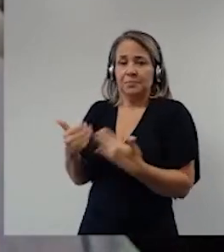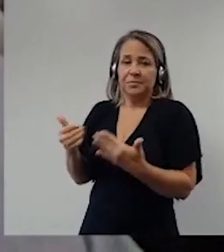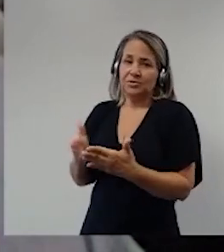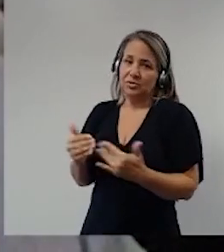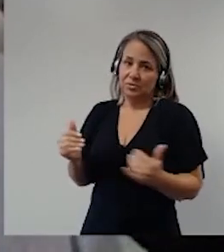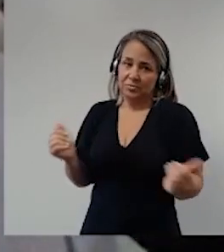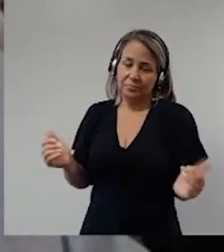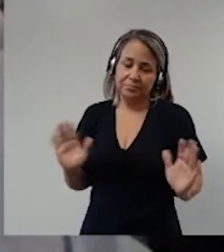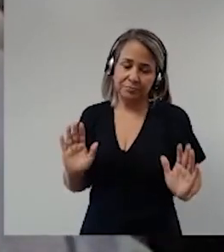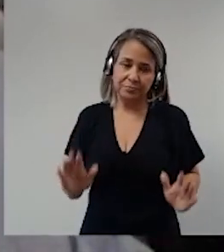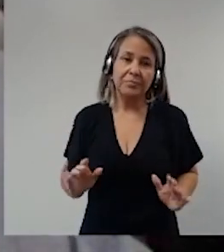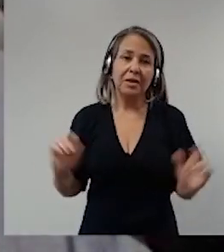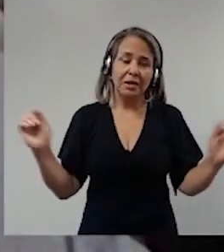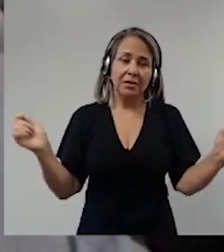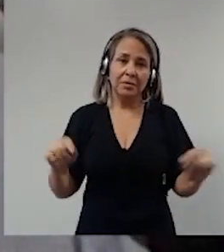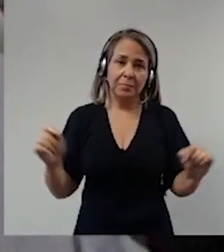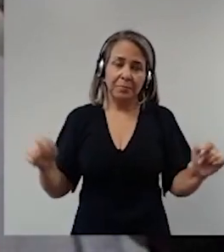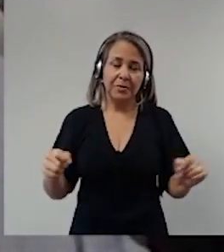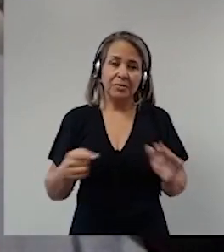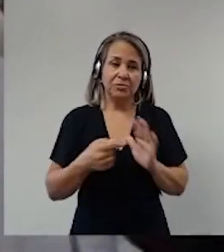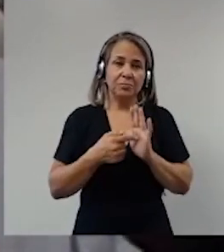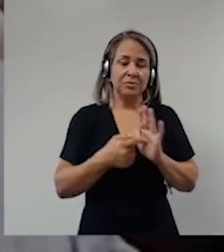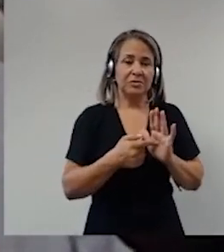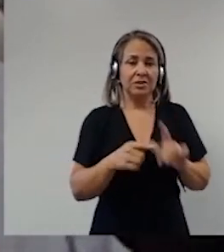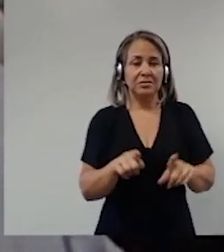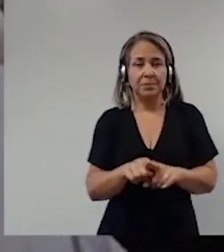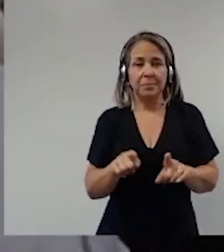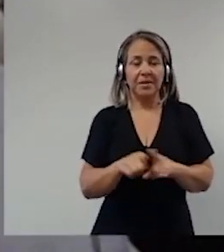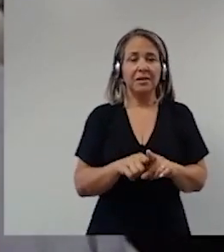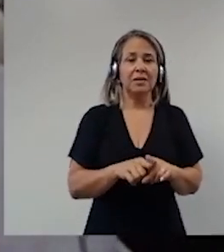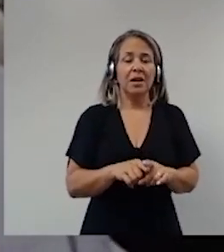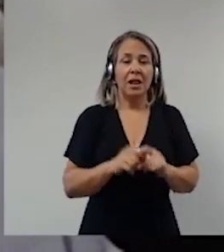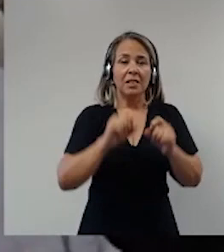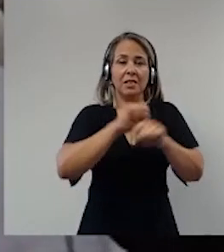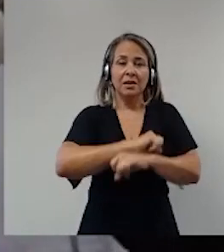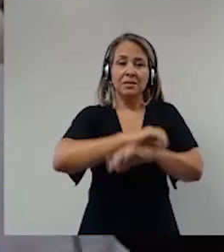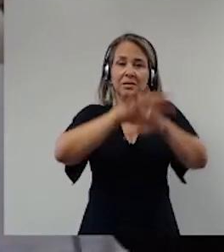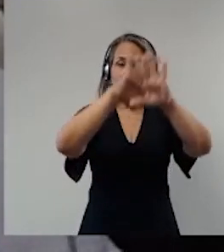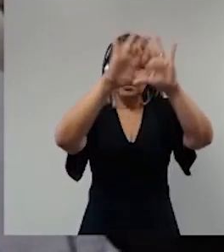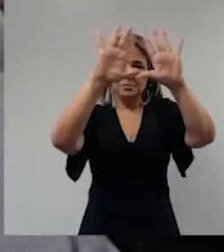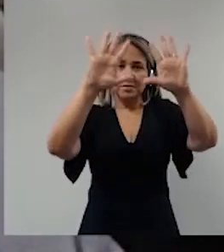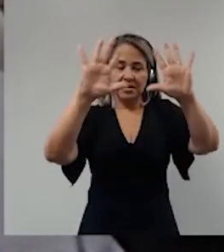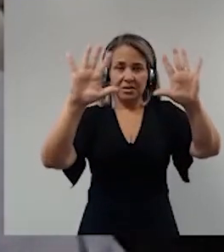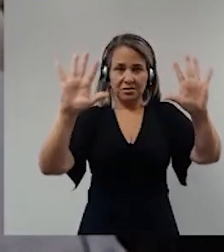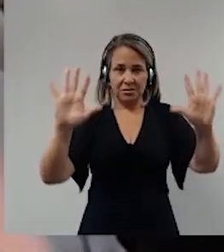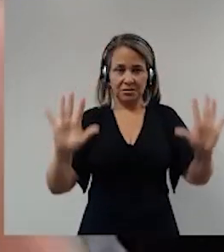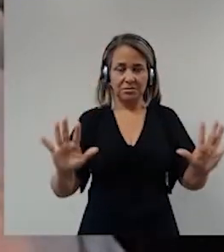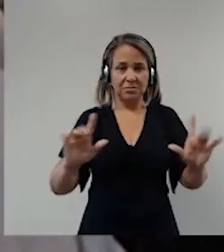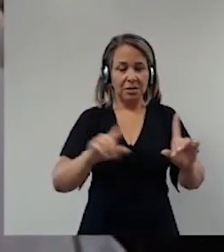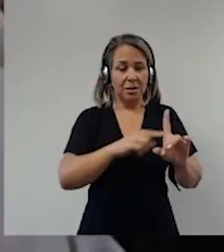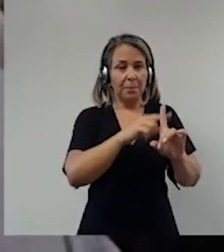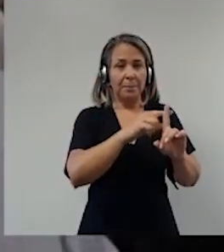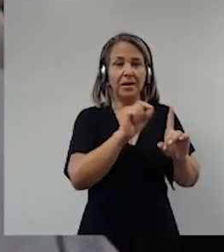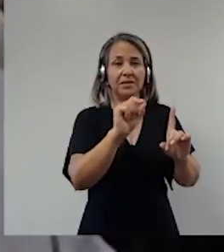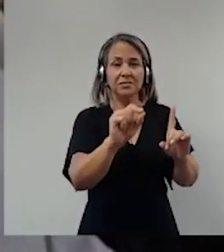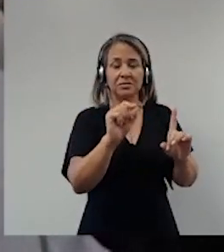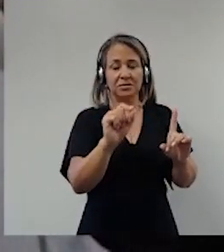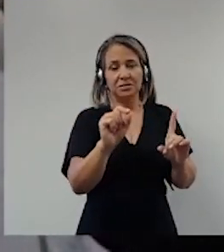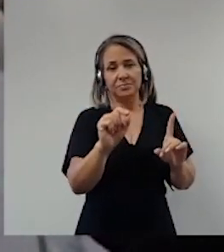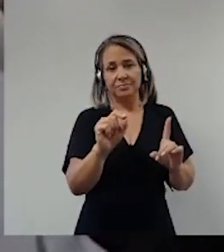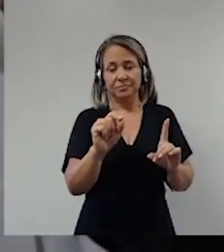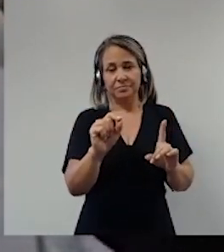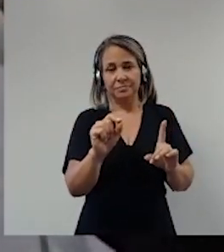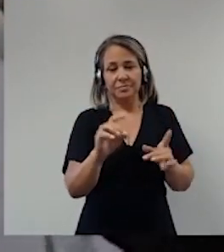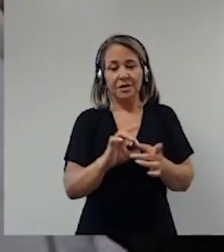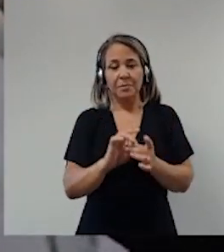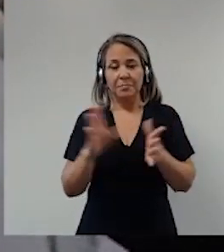a se refletir na chamada transparência, ou seja, mais do que